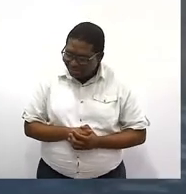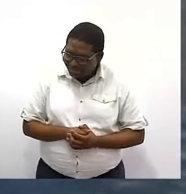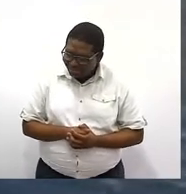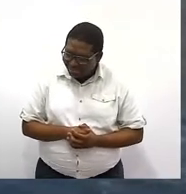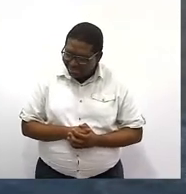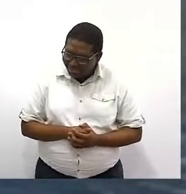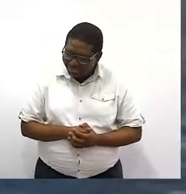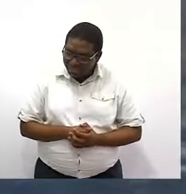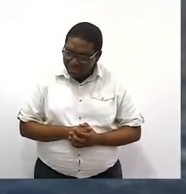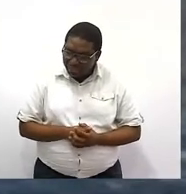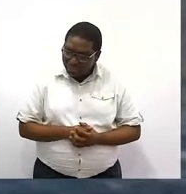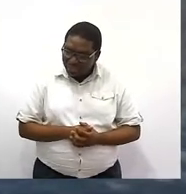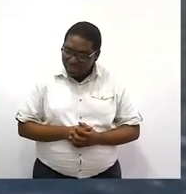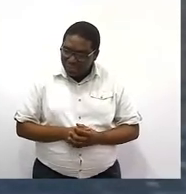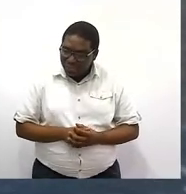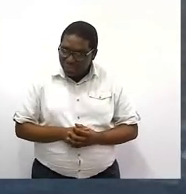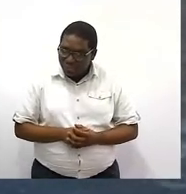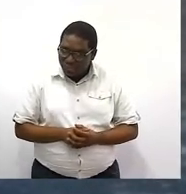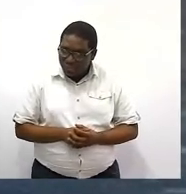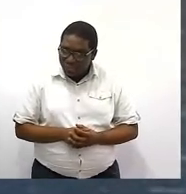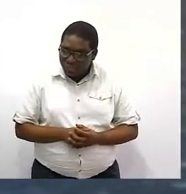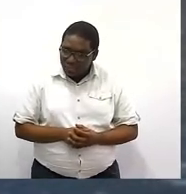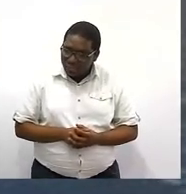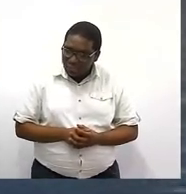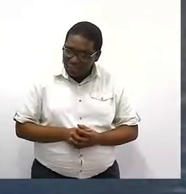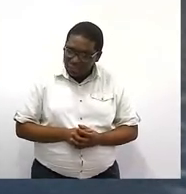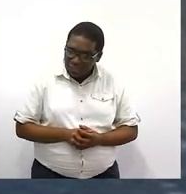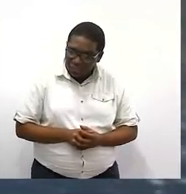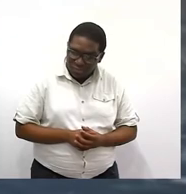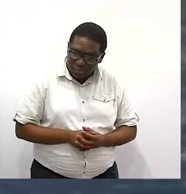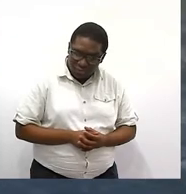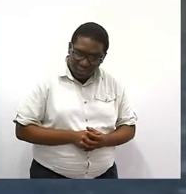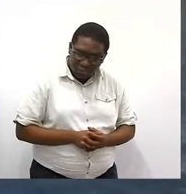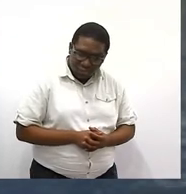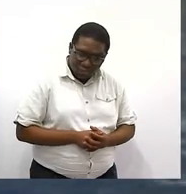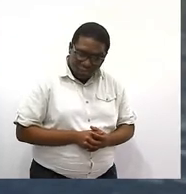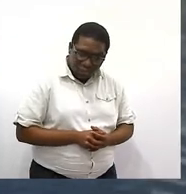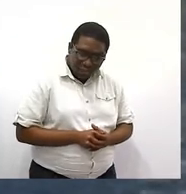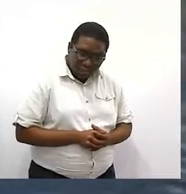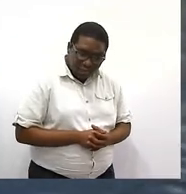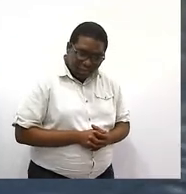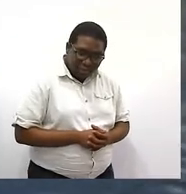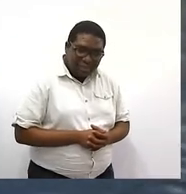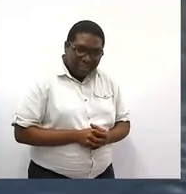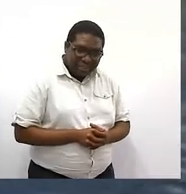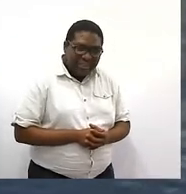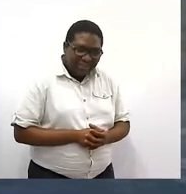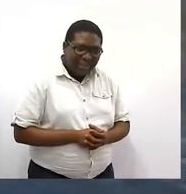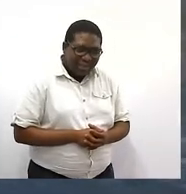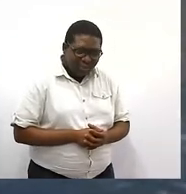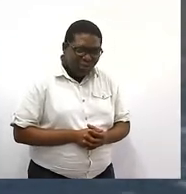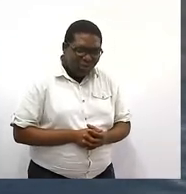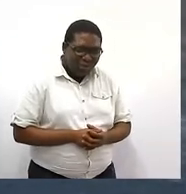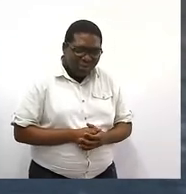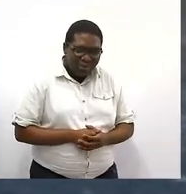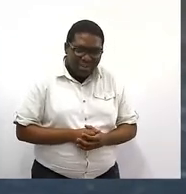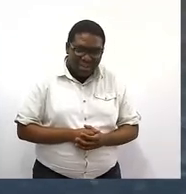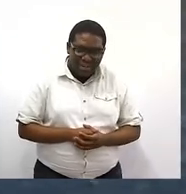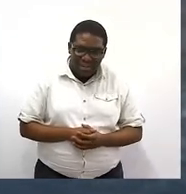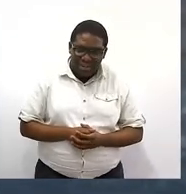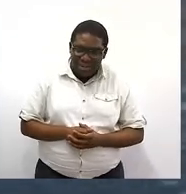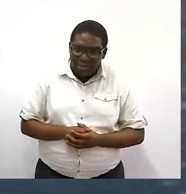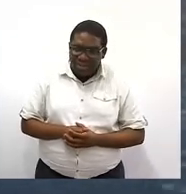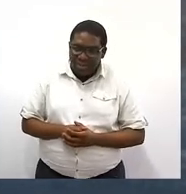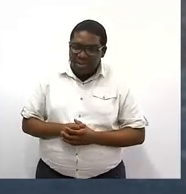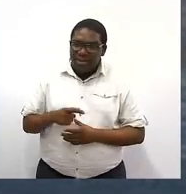vai buscar inspiração. Então, quando ele diz, aquele rio era como um cão sem plumas, é um cão sem beleza, é um cão é meio que